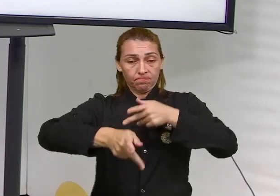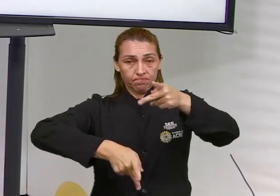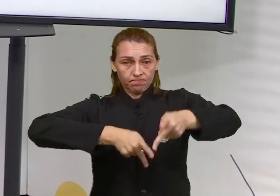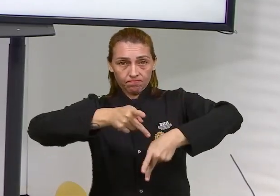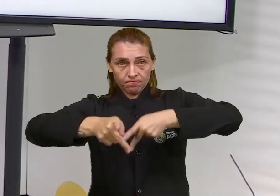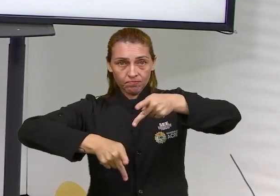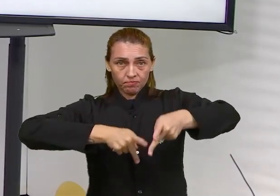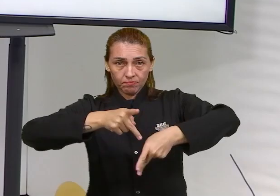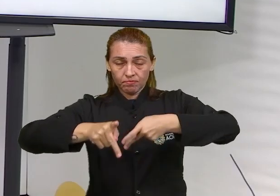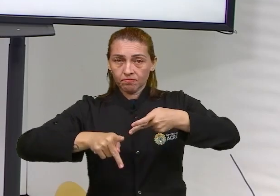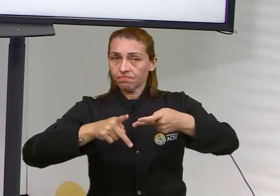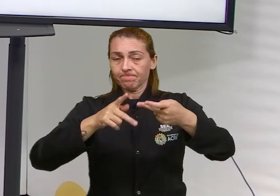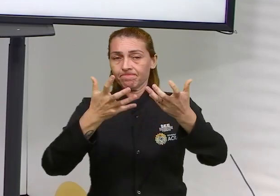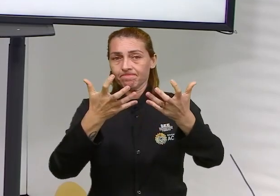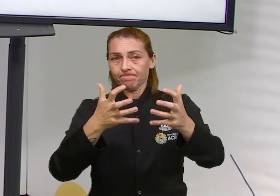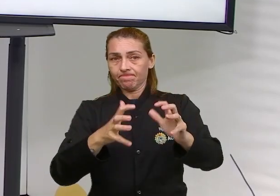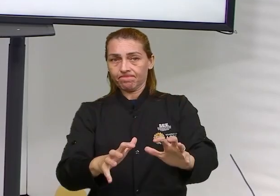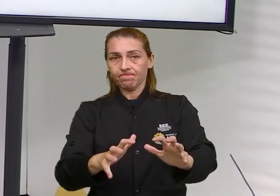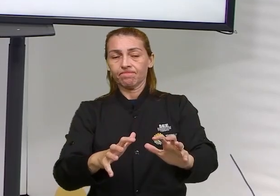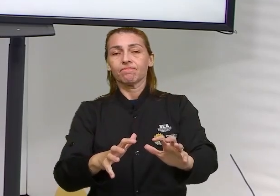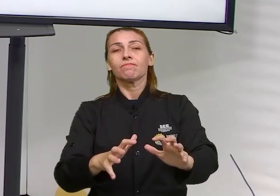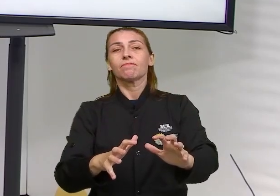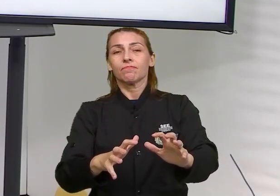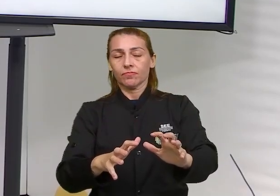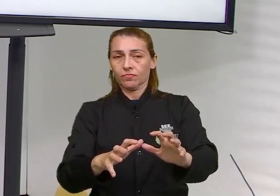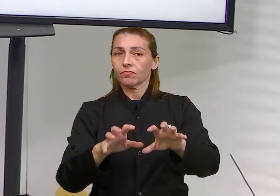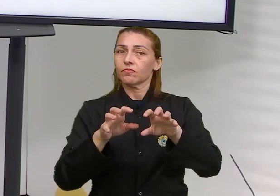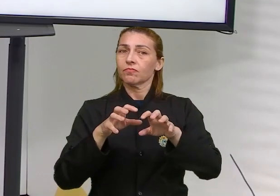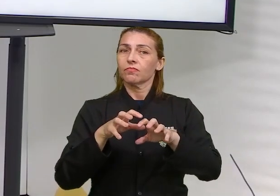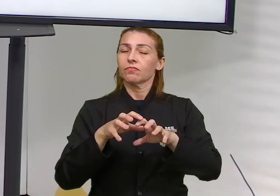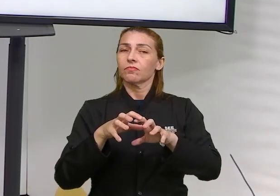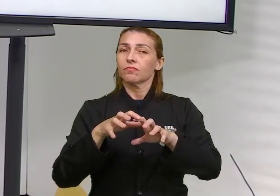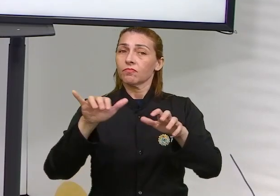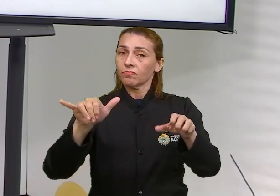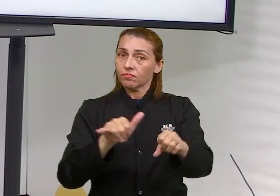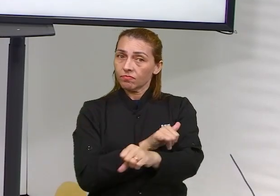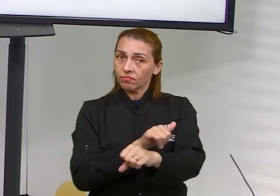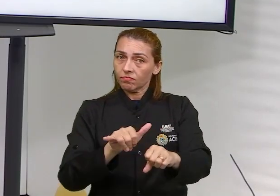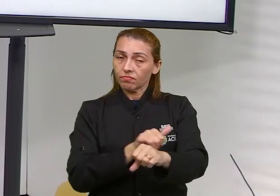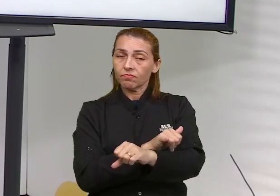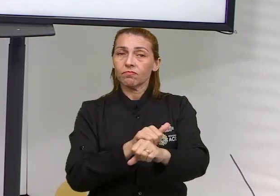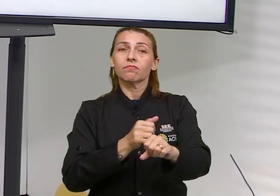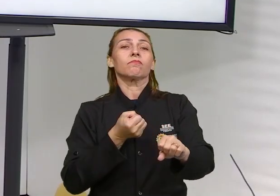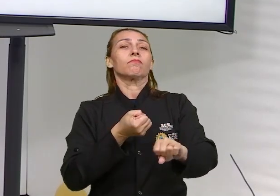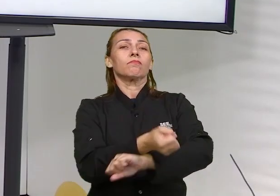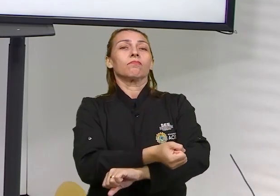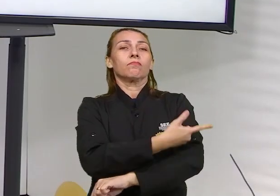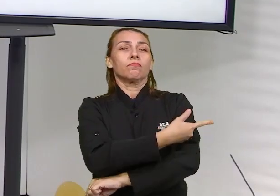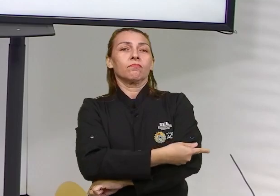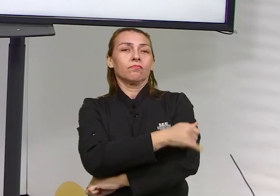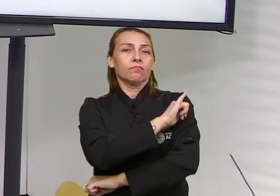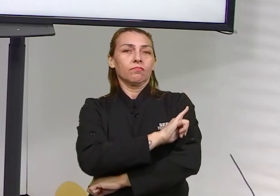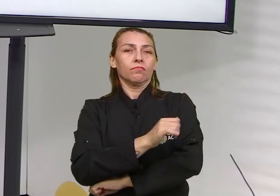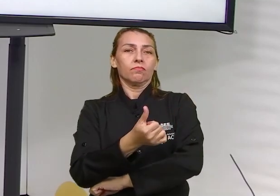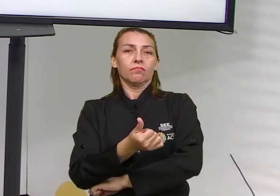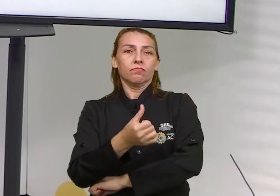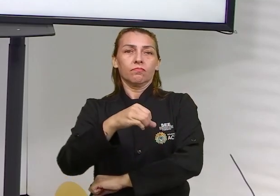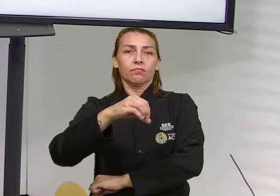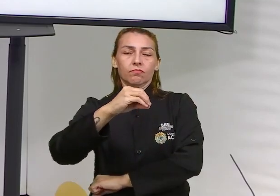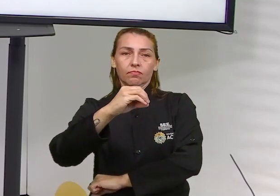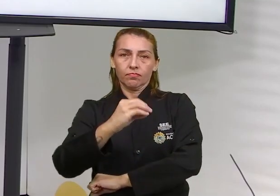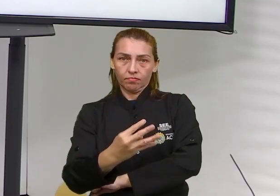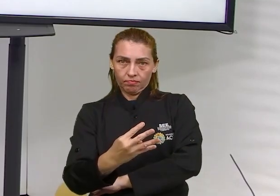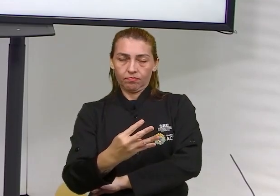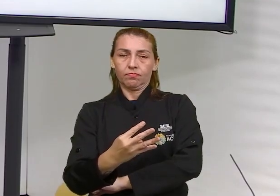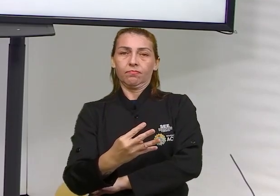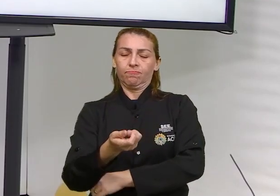A população não estava satisfeita com a forma na qual foi implementada a vacinação no Rio de Janeiro em 1904, então